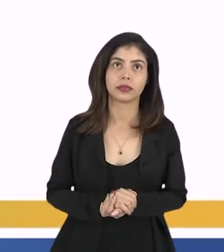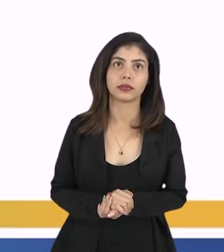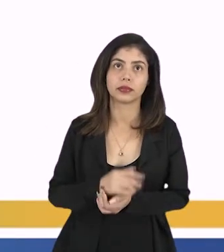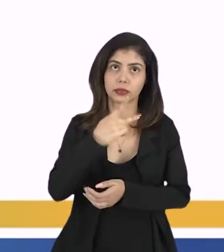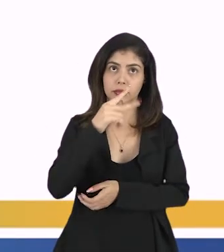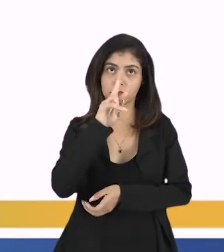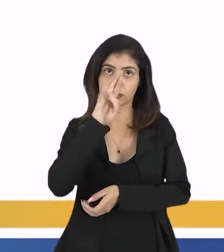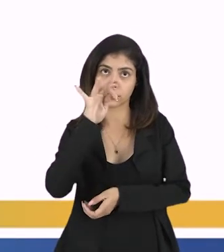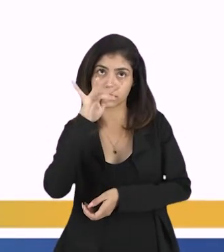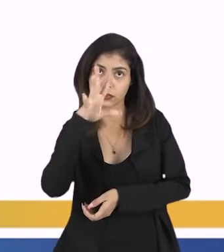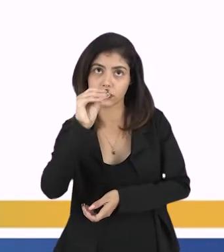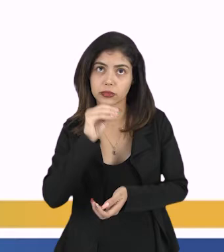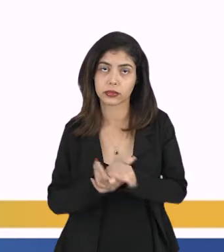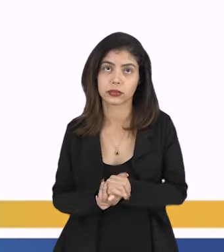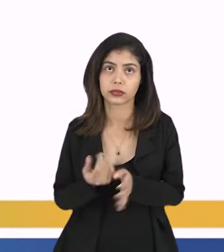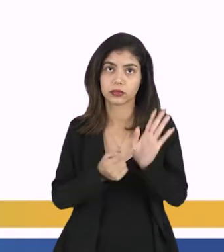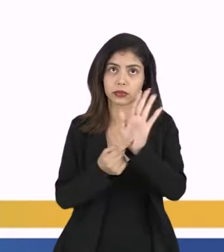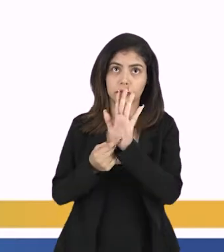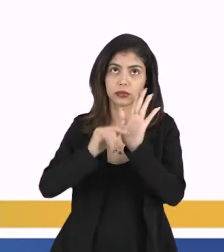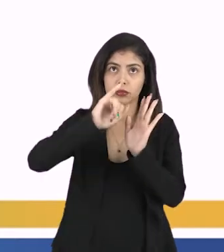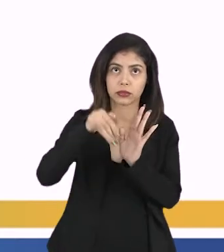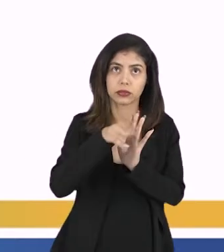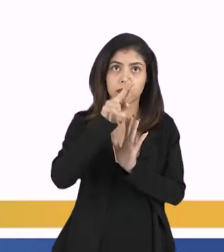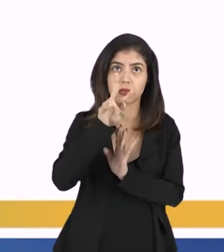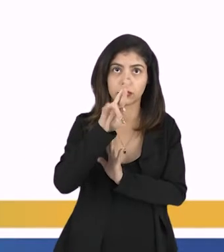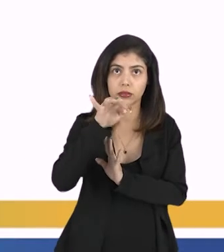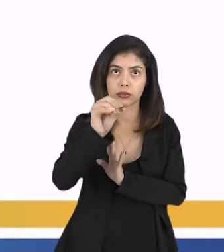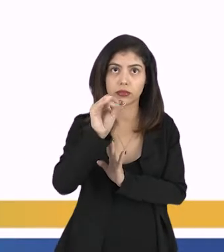eu destaquei Justino, por exemplo, e